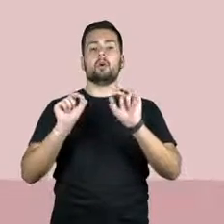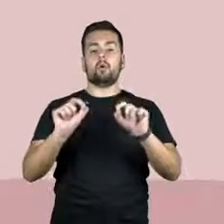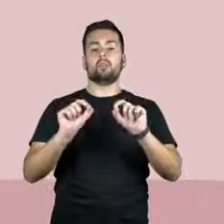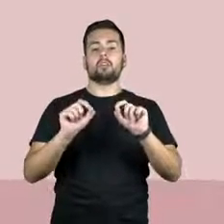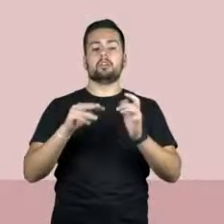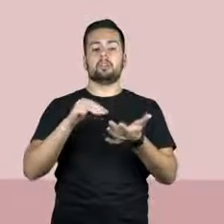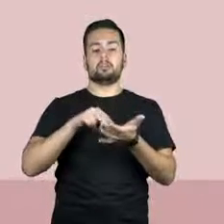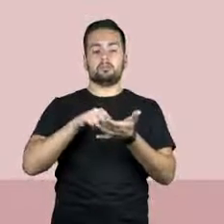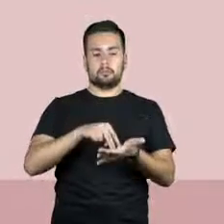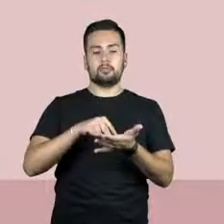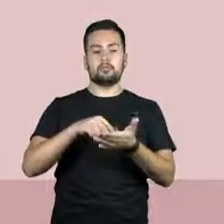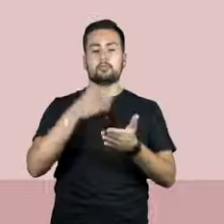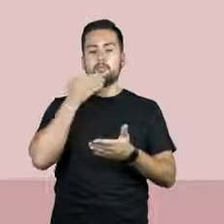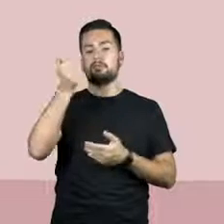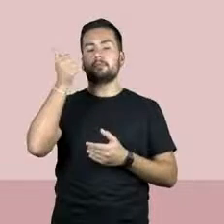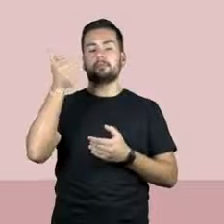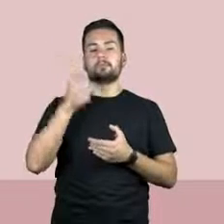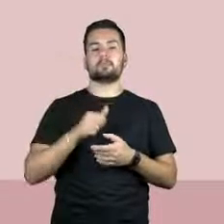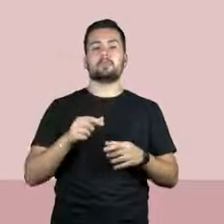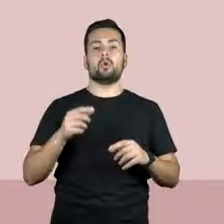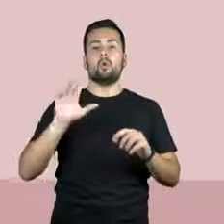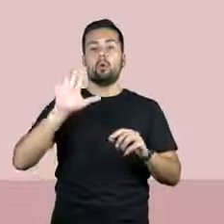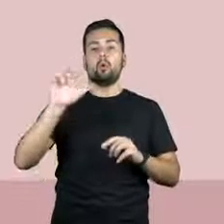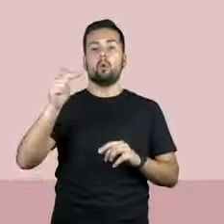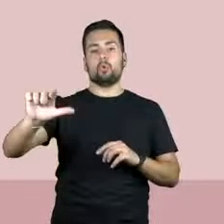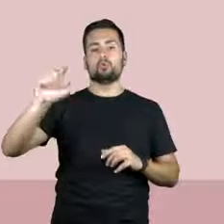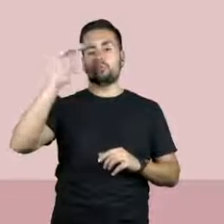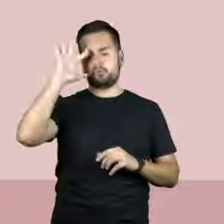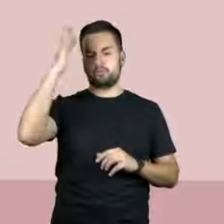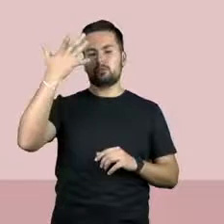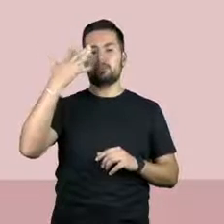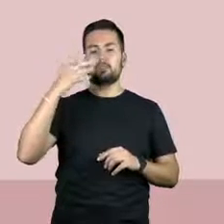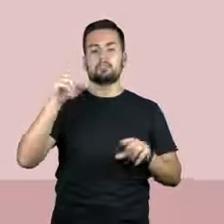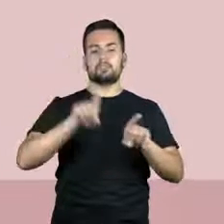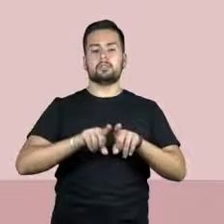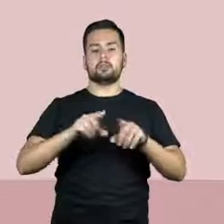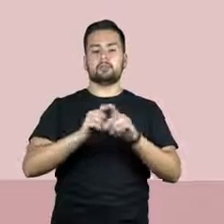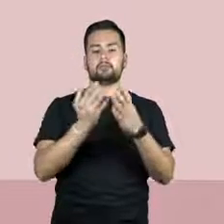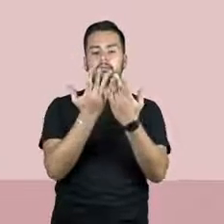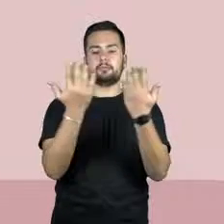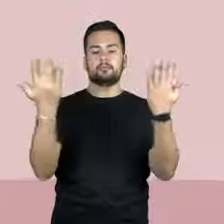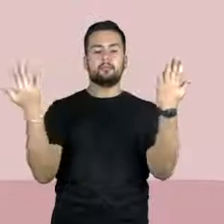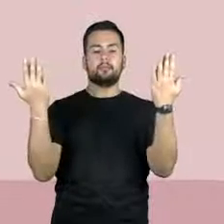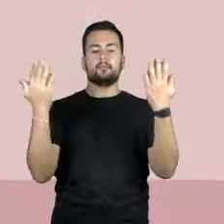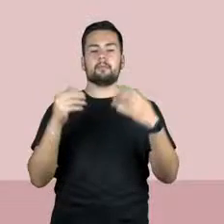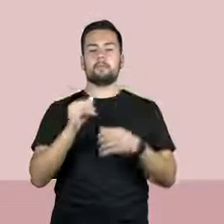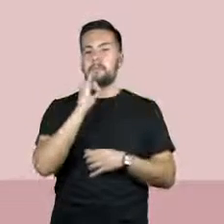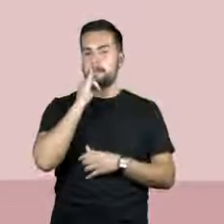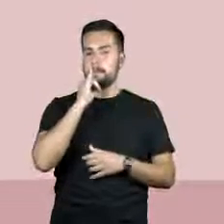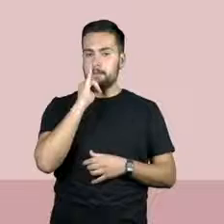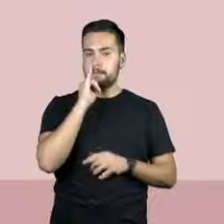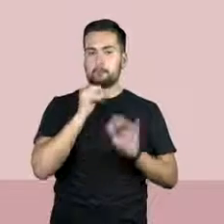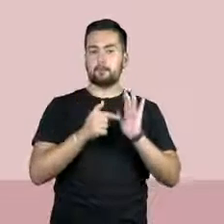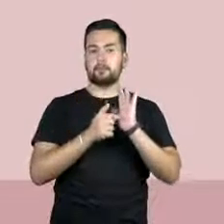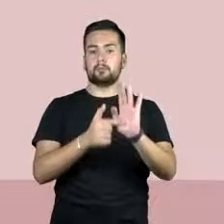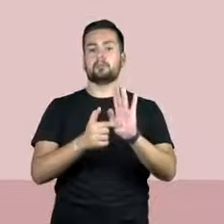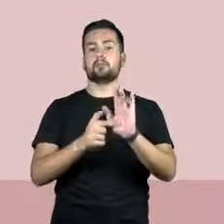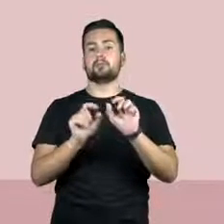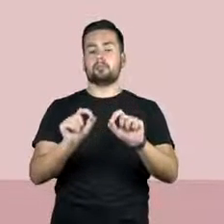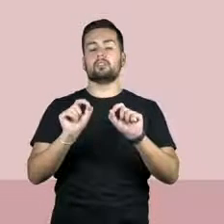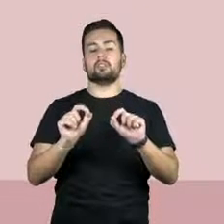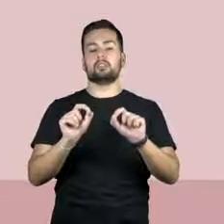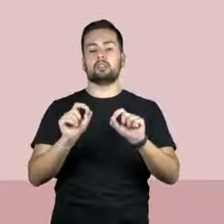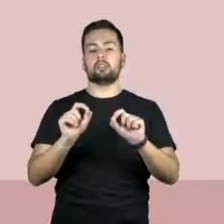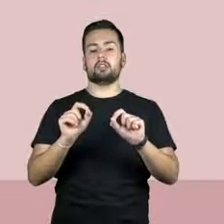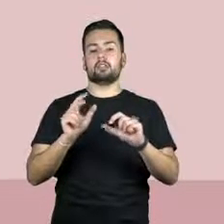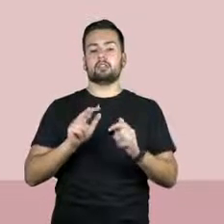Tá? Outras soluções bem interessantes também são soluções de cortinas. Né? Soluções que, por exemplo, envolvem o que a gente chama de